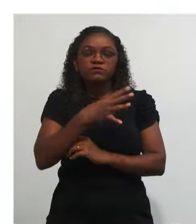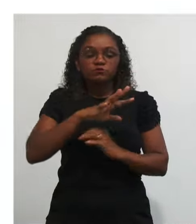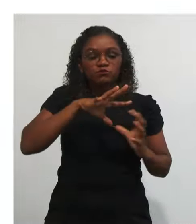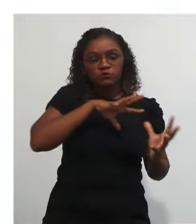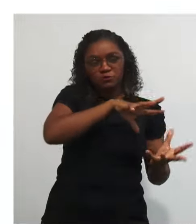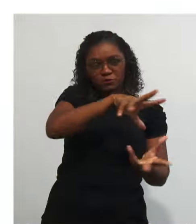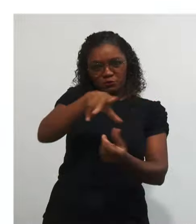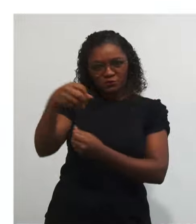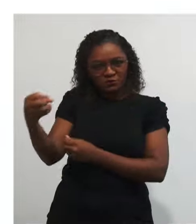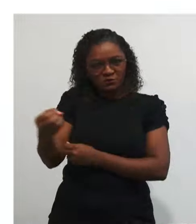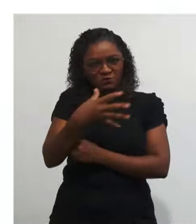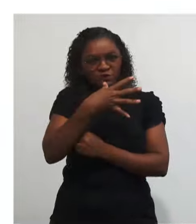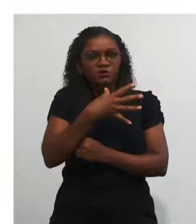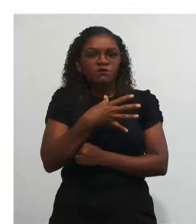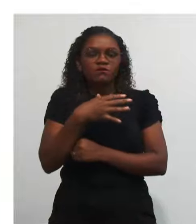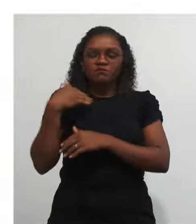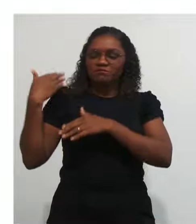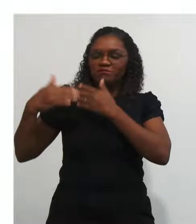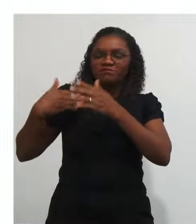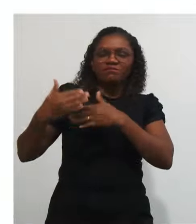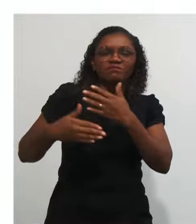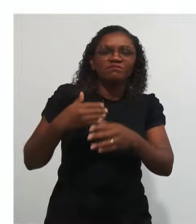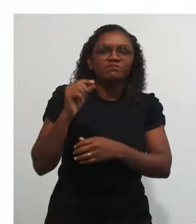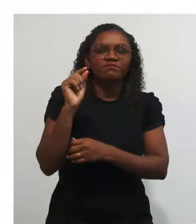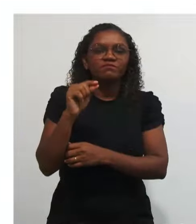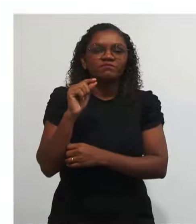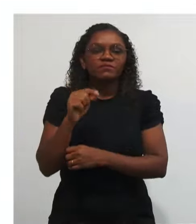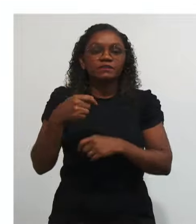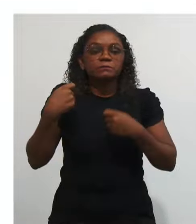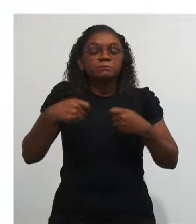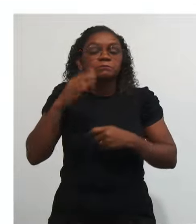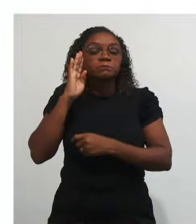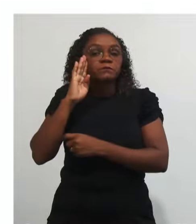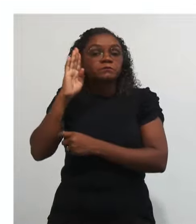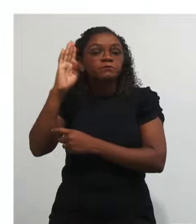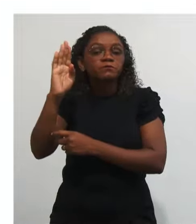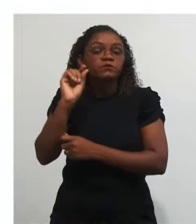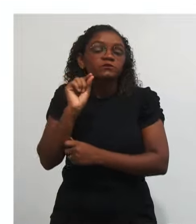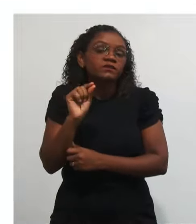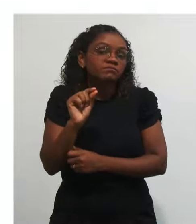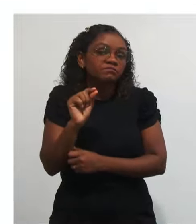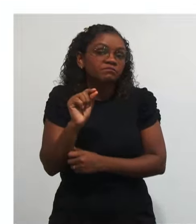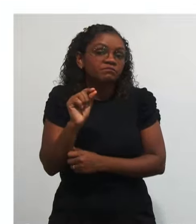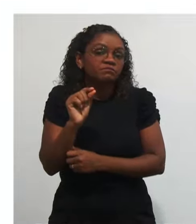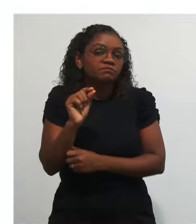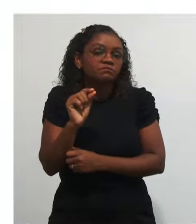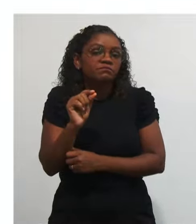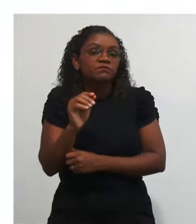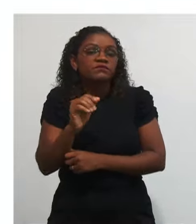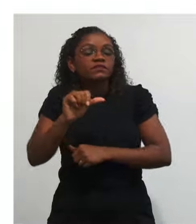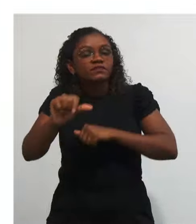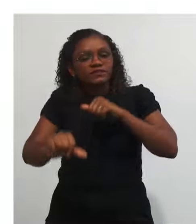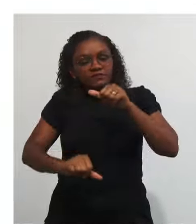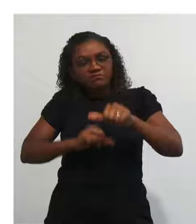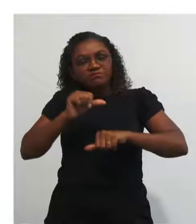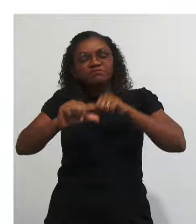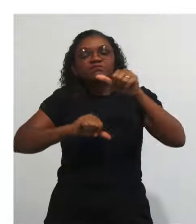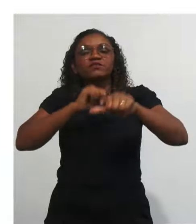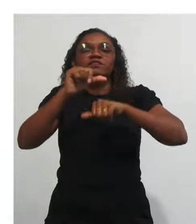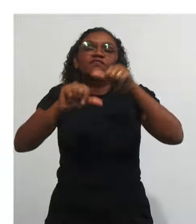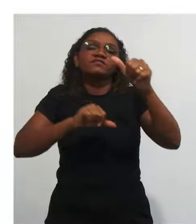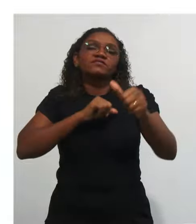né nos últimos anos ela se deve principalmente por conta das transformações